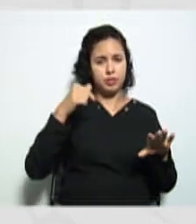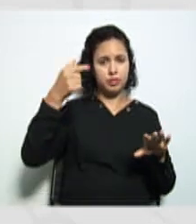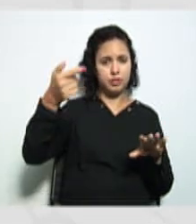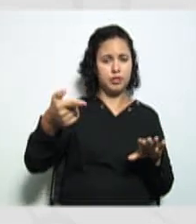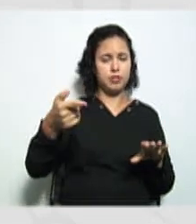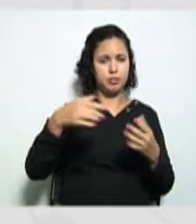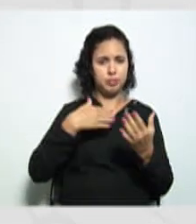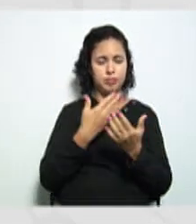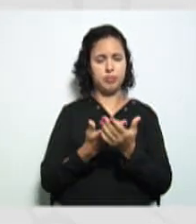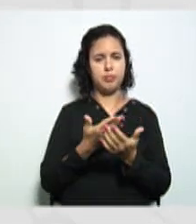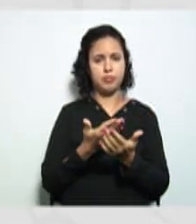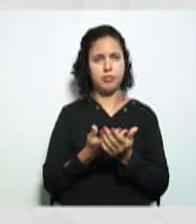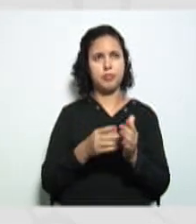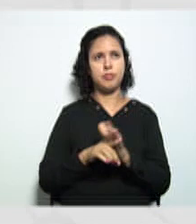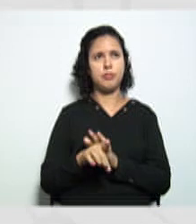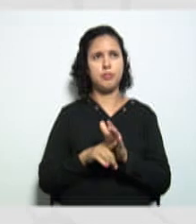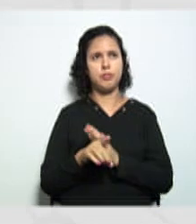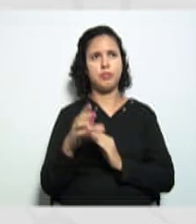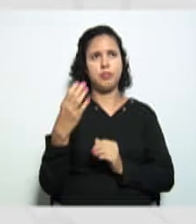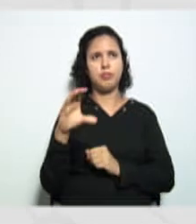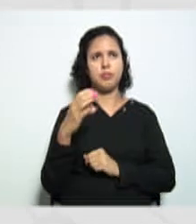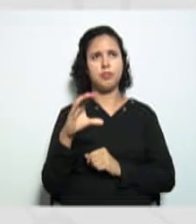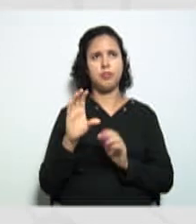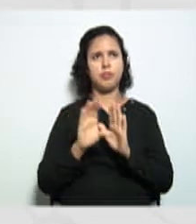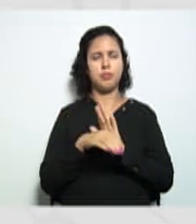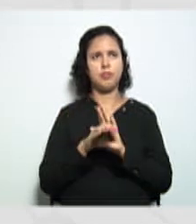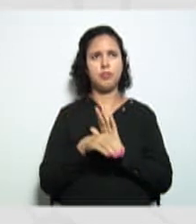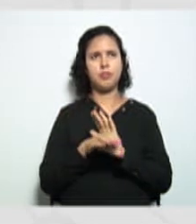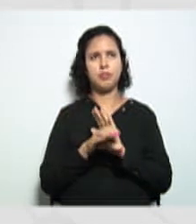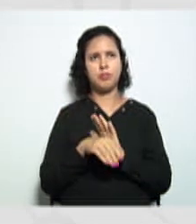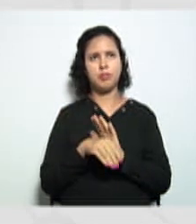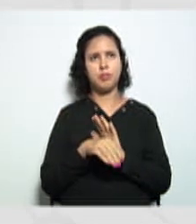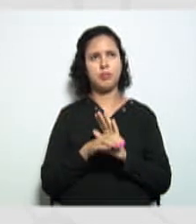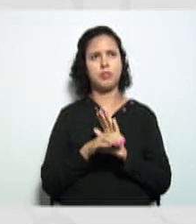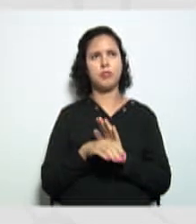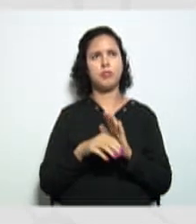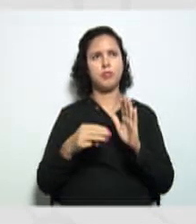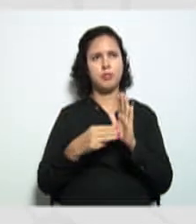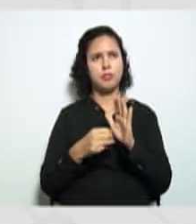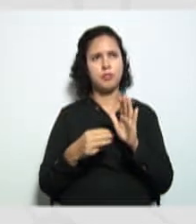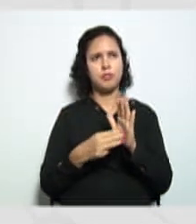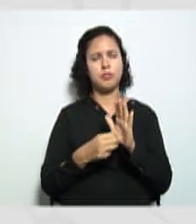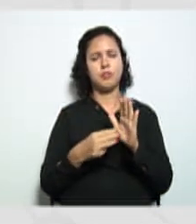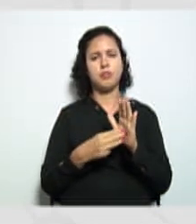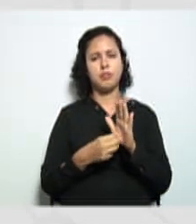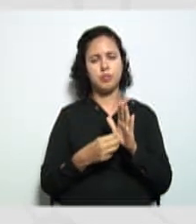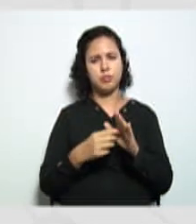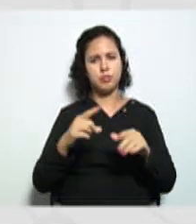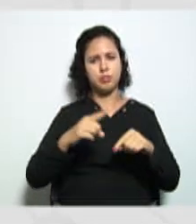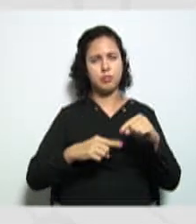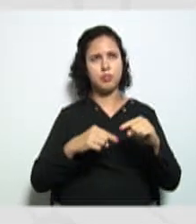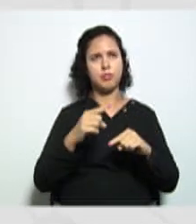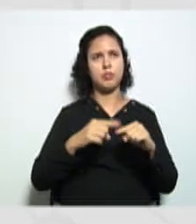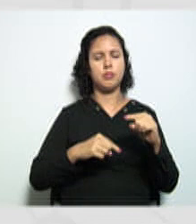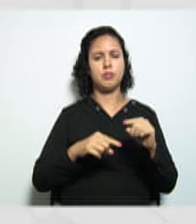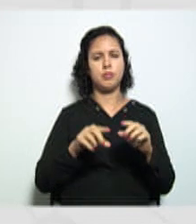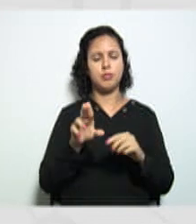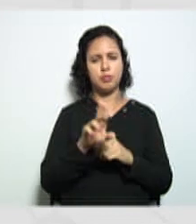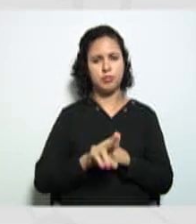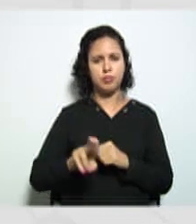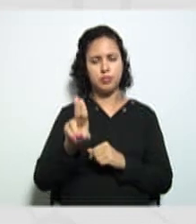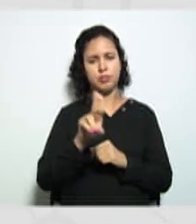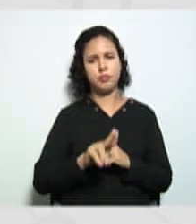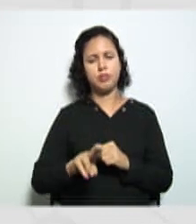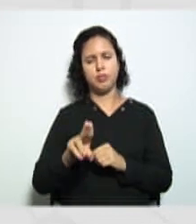veremos pesquisa científica, conceito e princípios e métodos, instrumentos e aplicação da